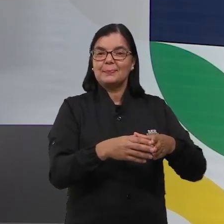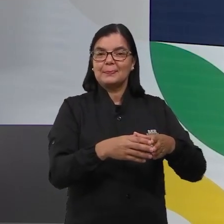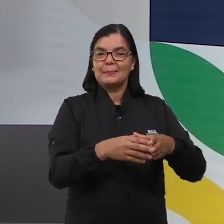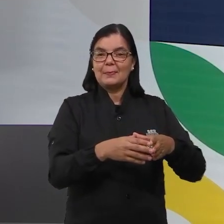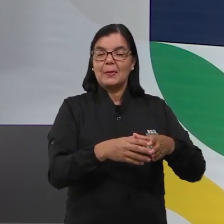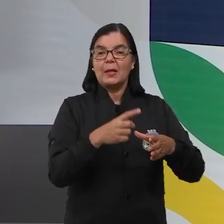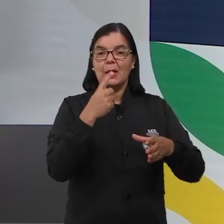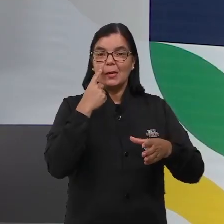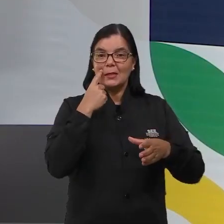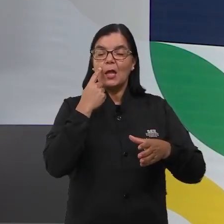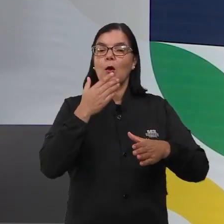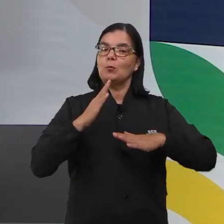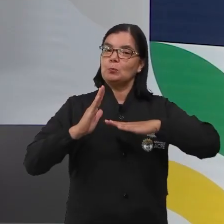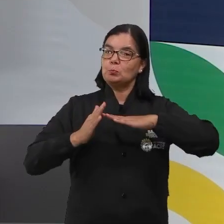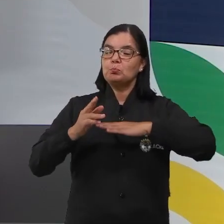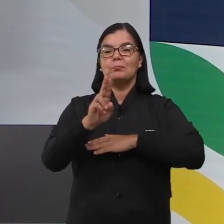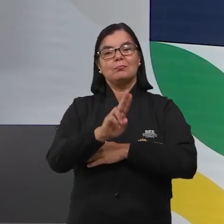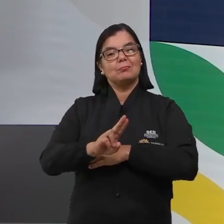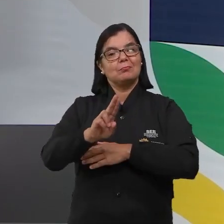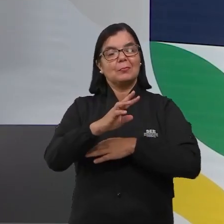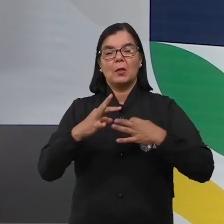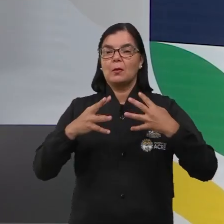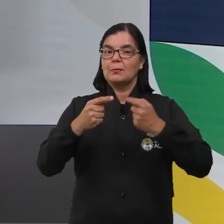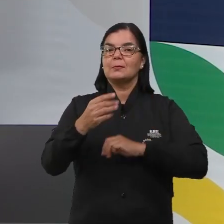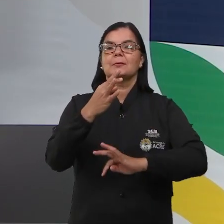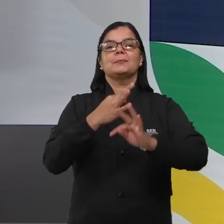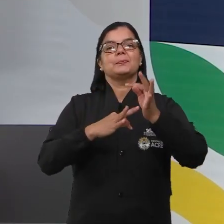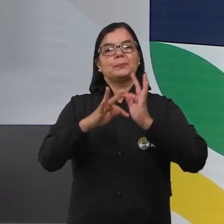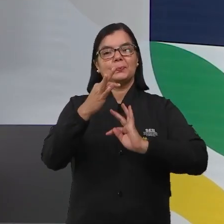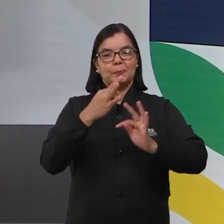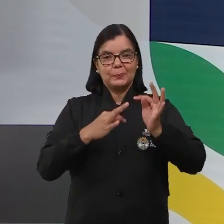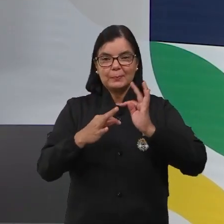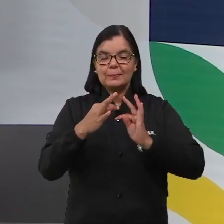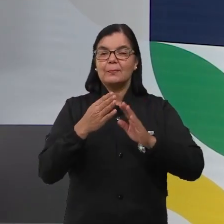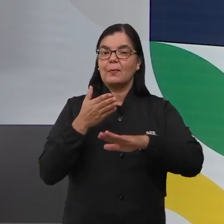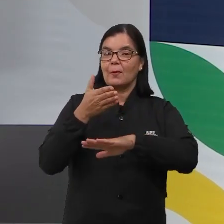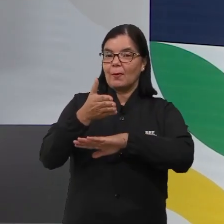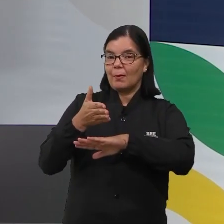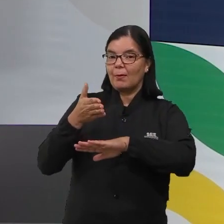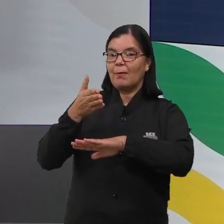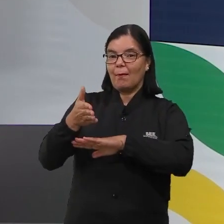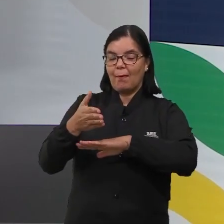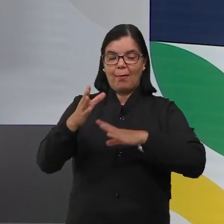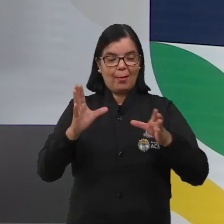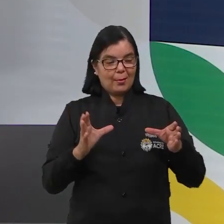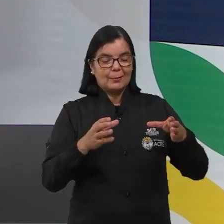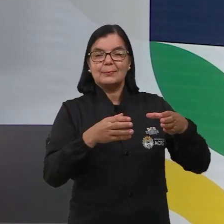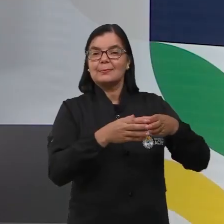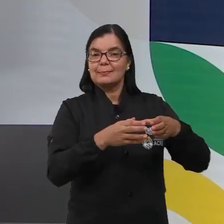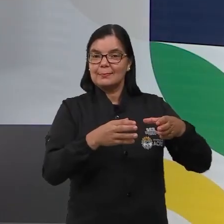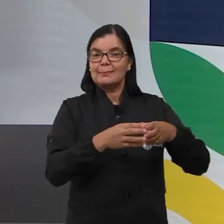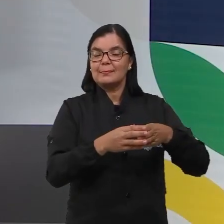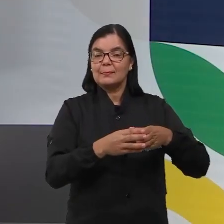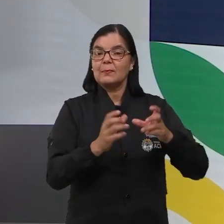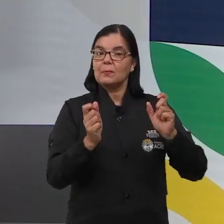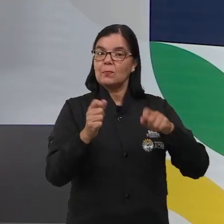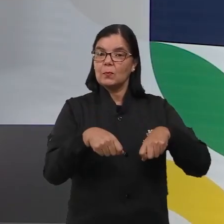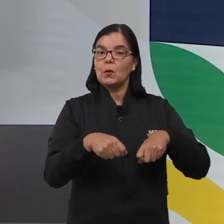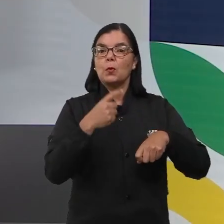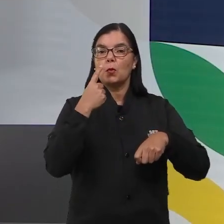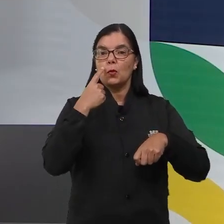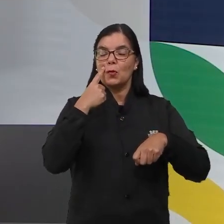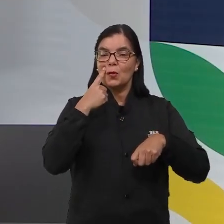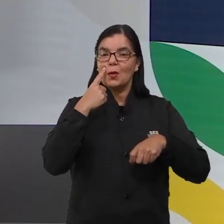muito contemporâneos, utilizam aí toda a tecnologia que vai chegando na sua comunidade para poder